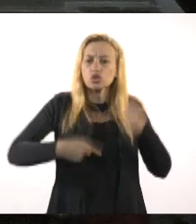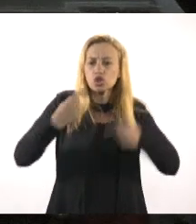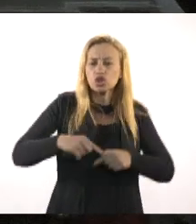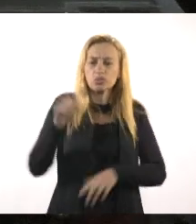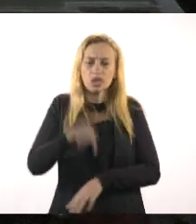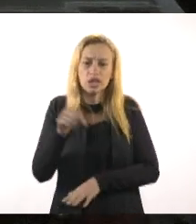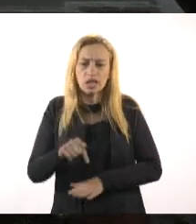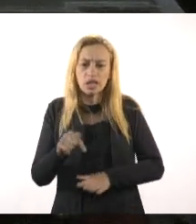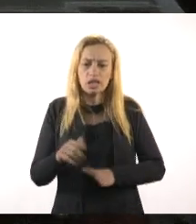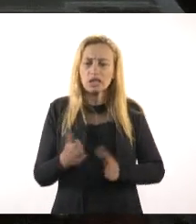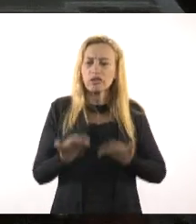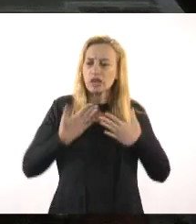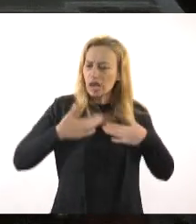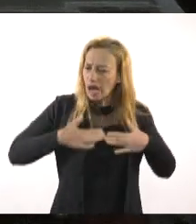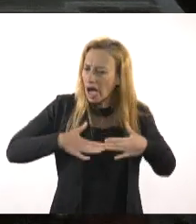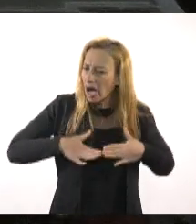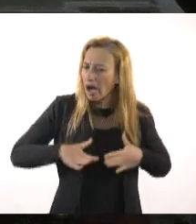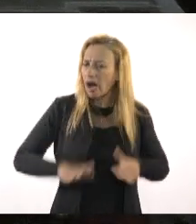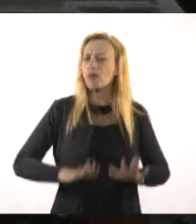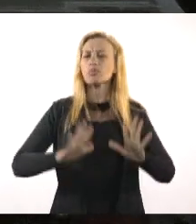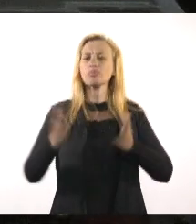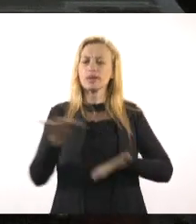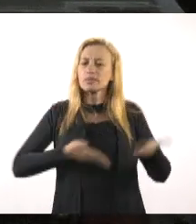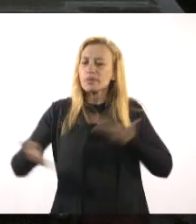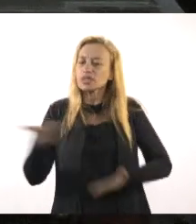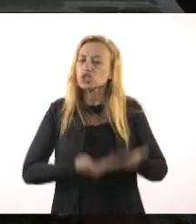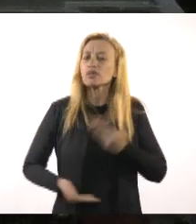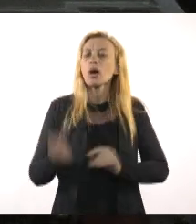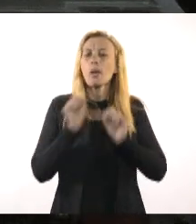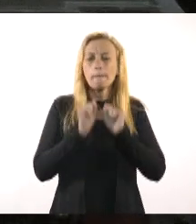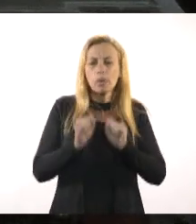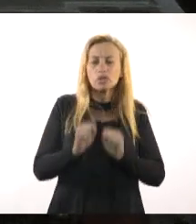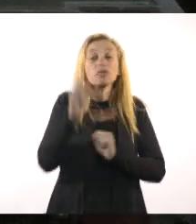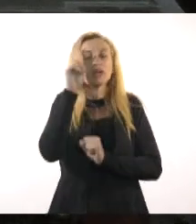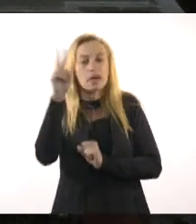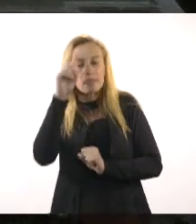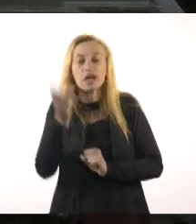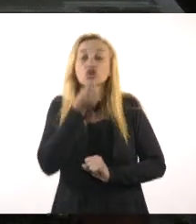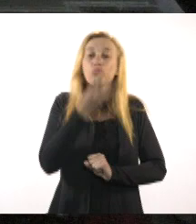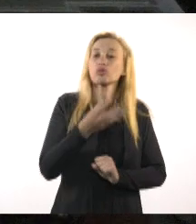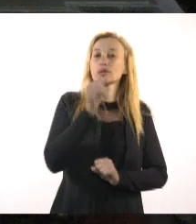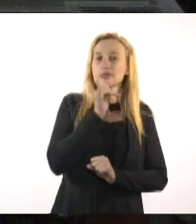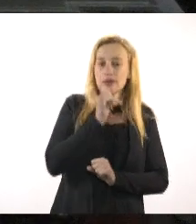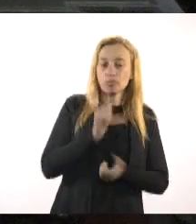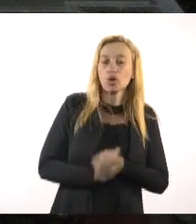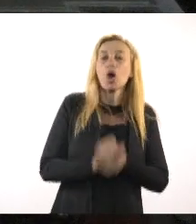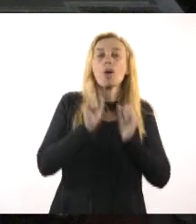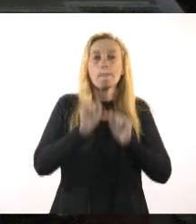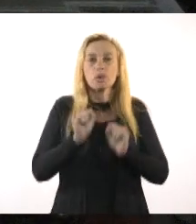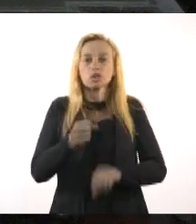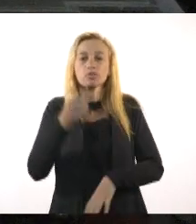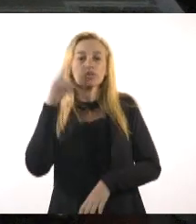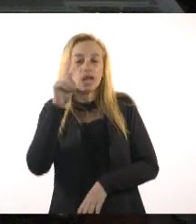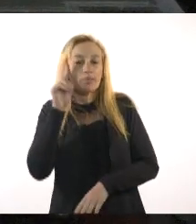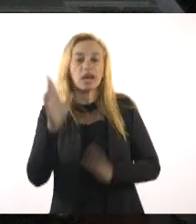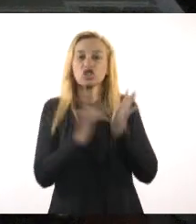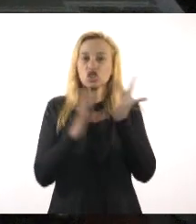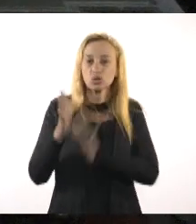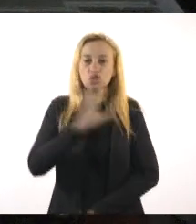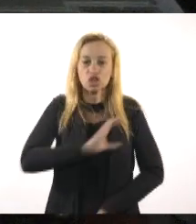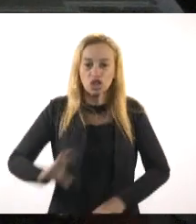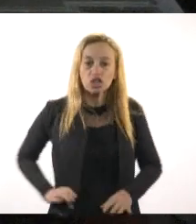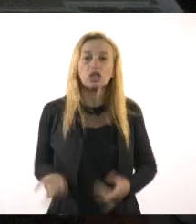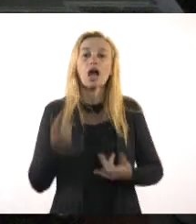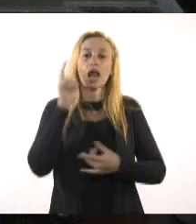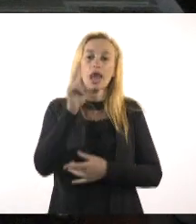de maneira muito efusiva e maneira muito participativa, nós possamos lembrar dos bons exemplos, nós possamos lembrar de Jesus Cristo, nós